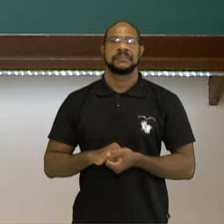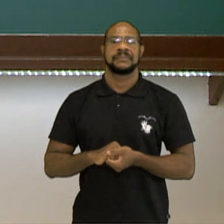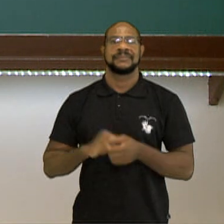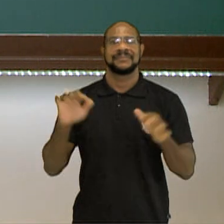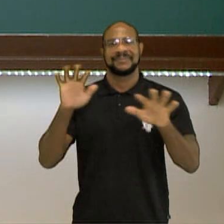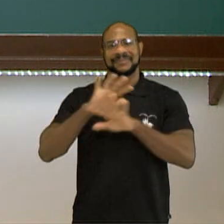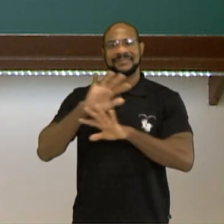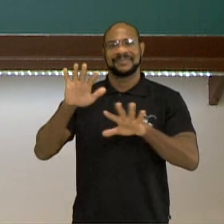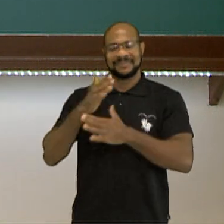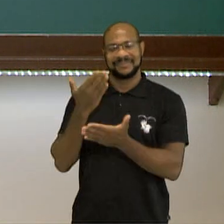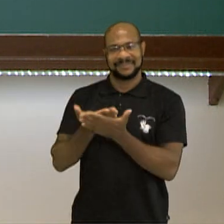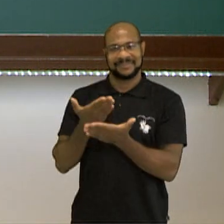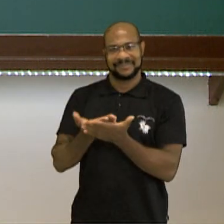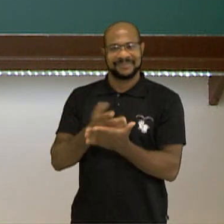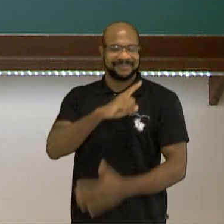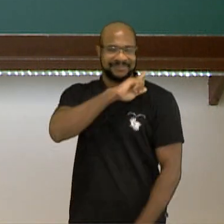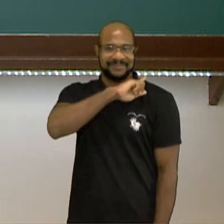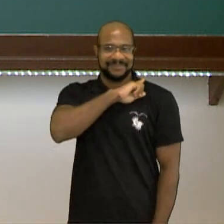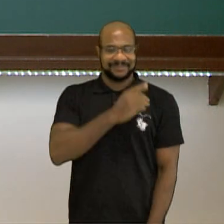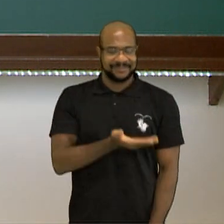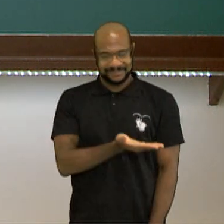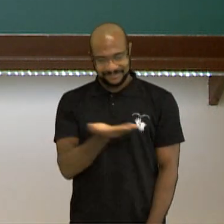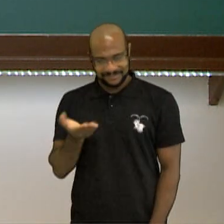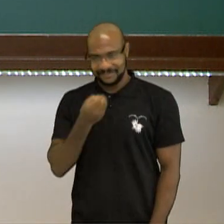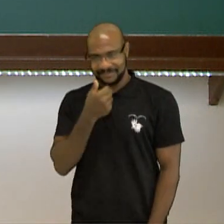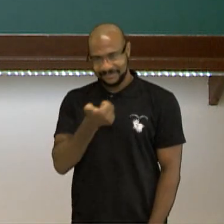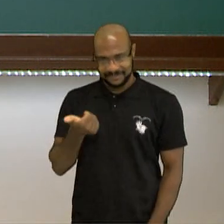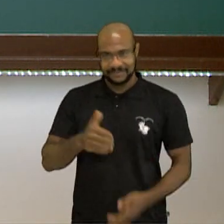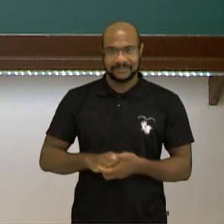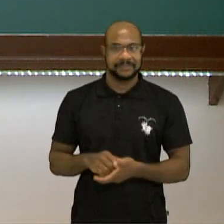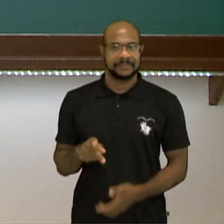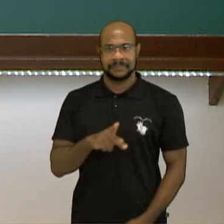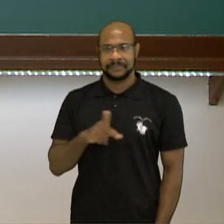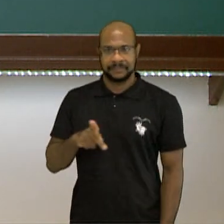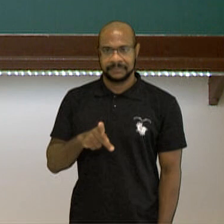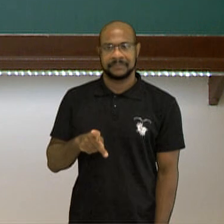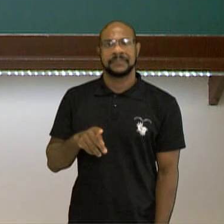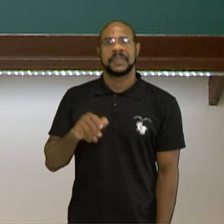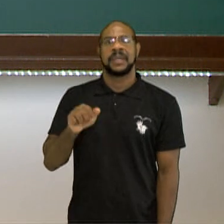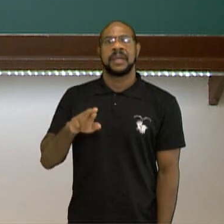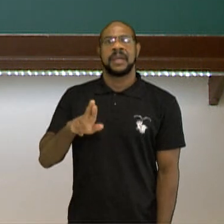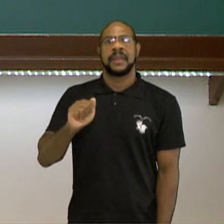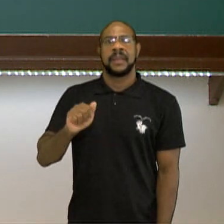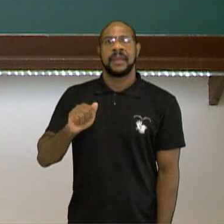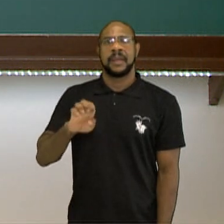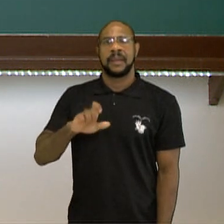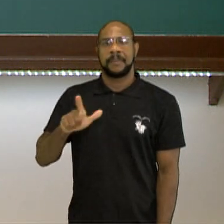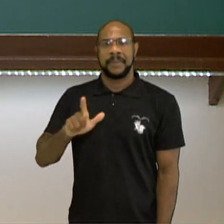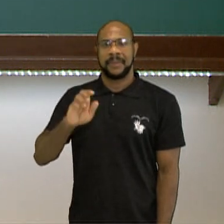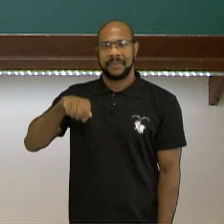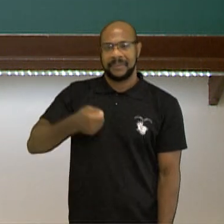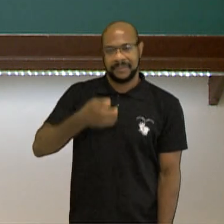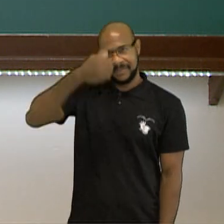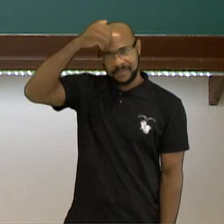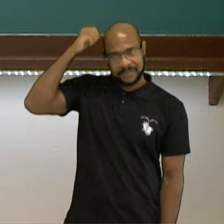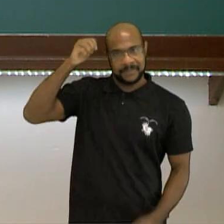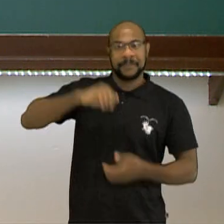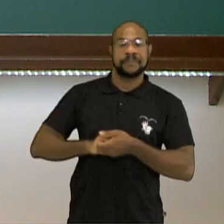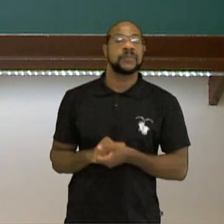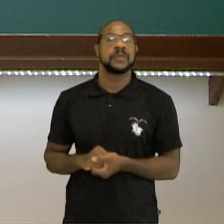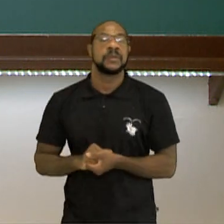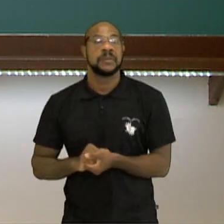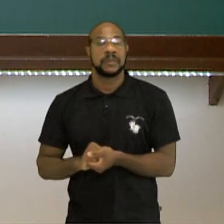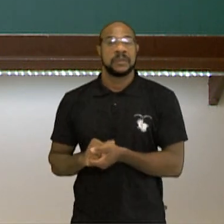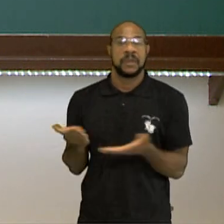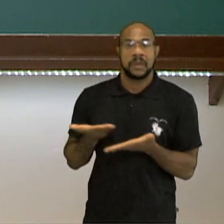Olá, estudante da primeira série, tudo bem com você? Eu sou a professora Arabel e estou aqui para juntos